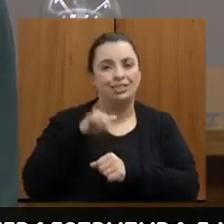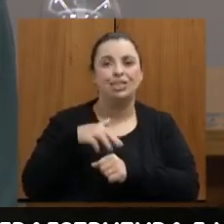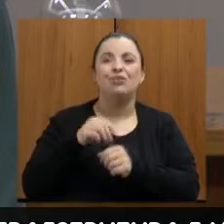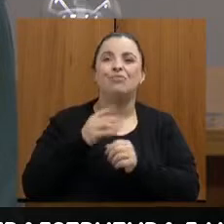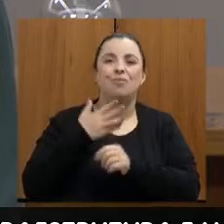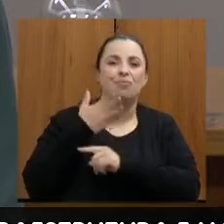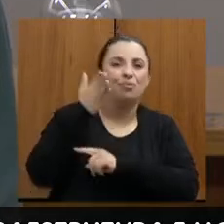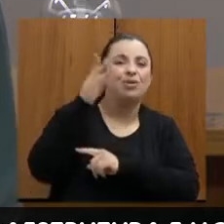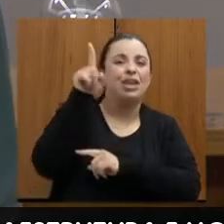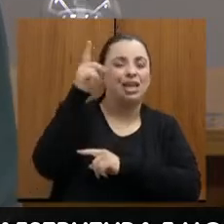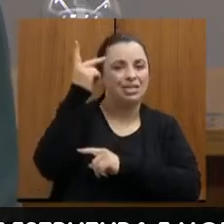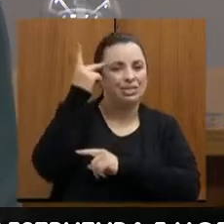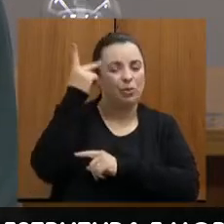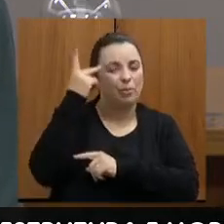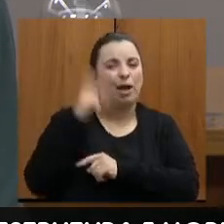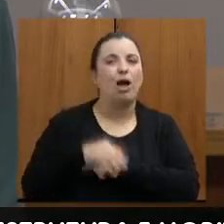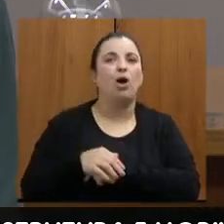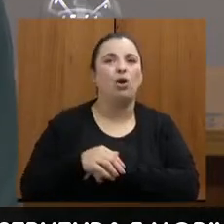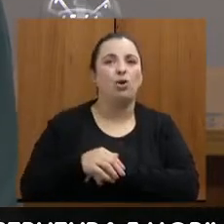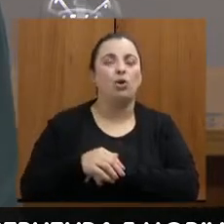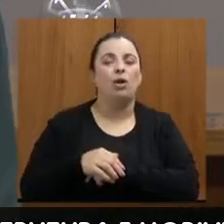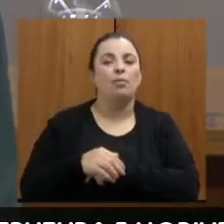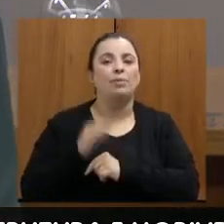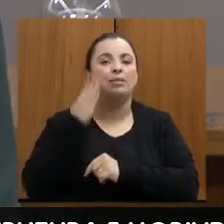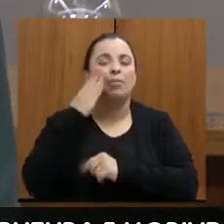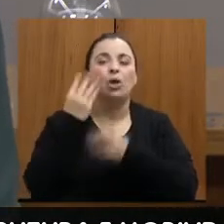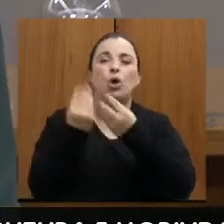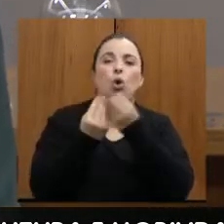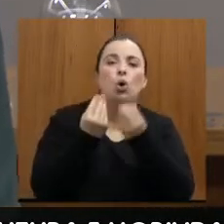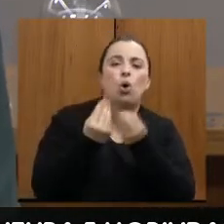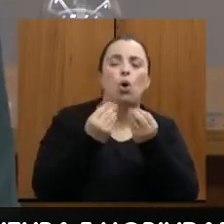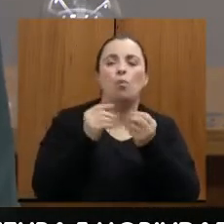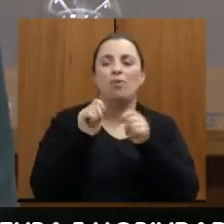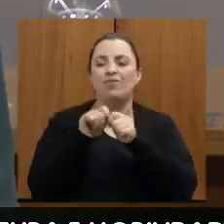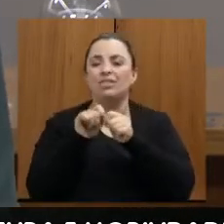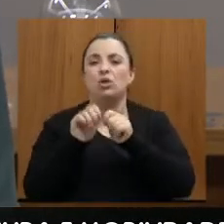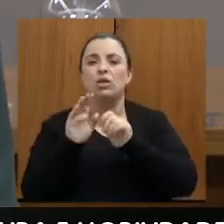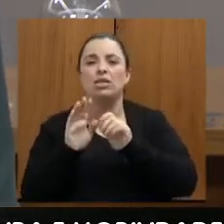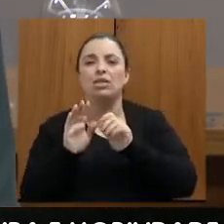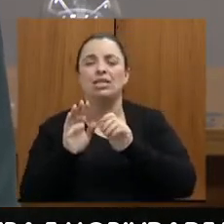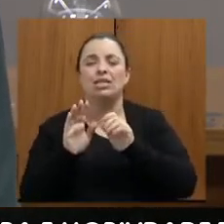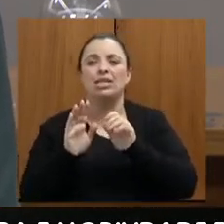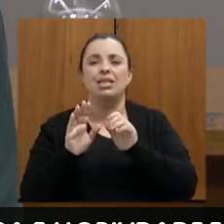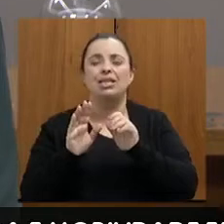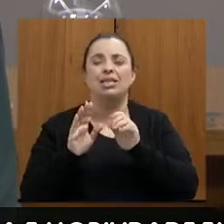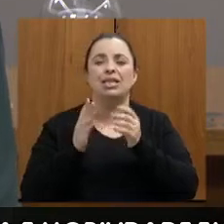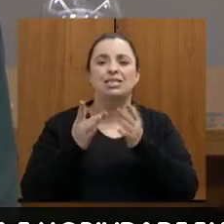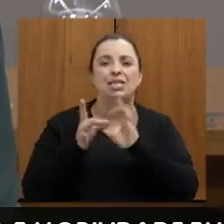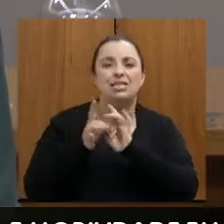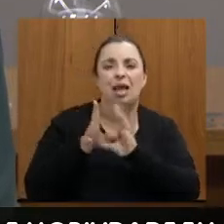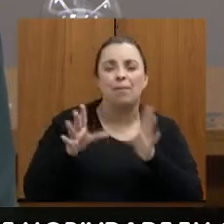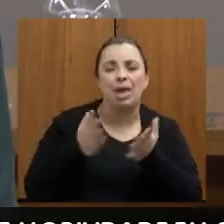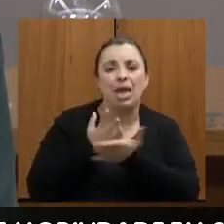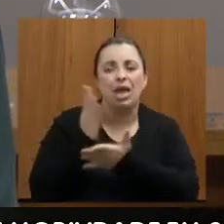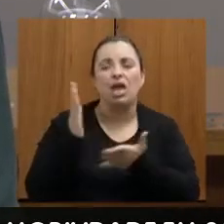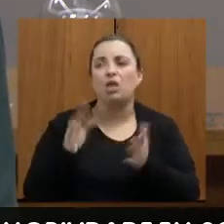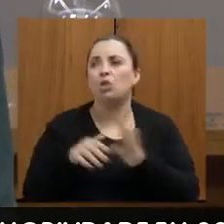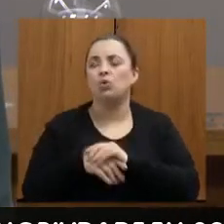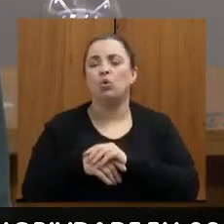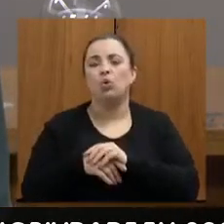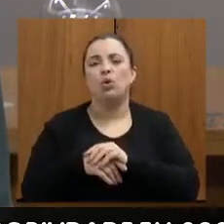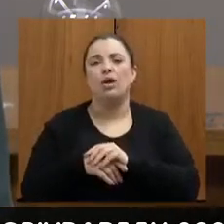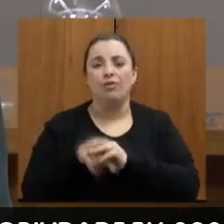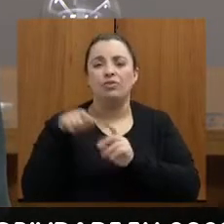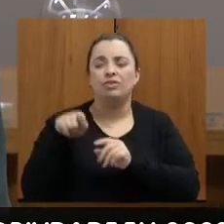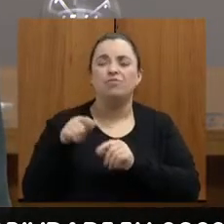esse arranjo de como fazer a obra como fazer o licenciamento o senhor foi peça fundamental nesse